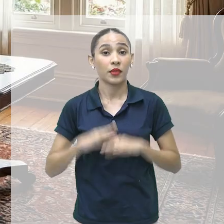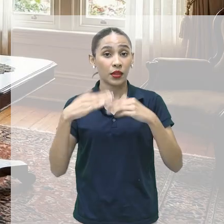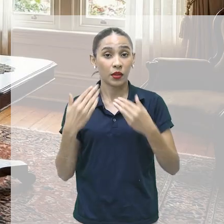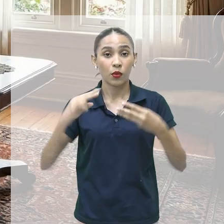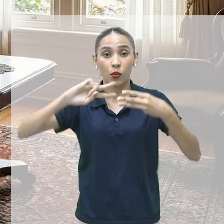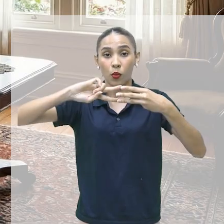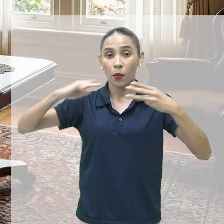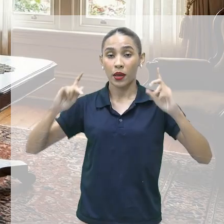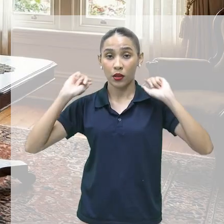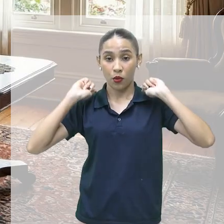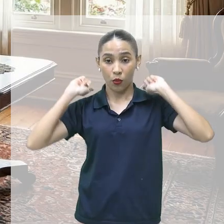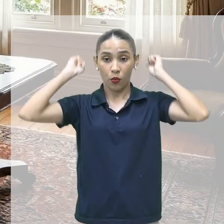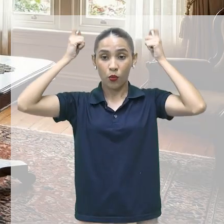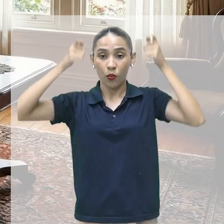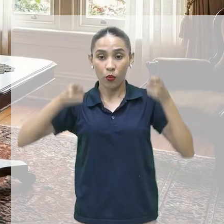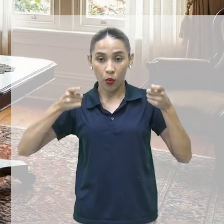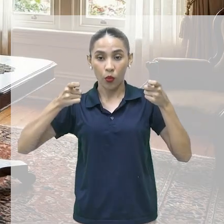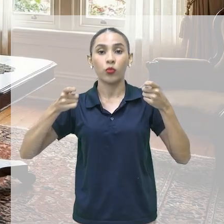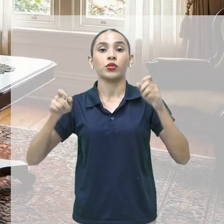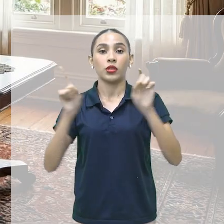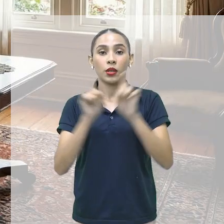observar que ele foi um monge ali